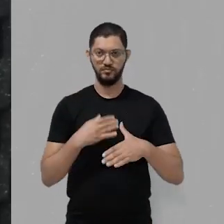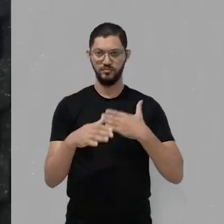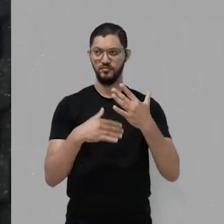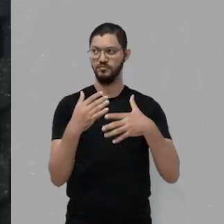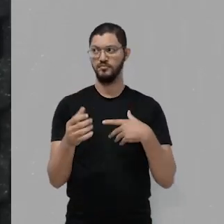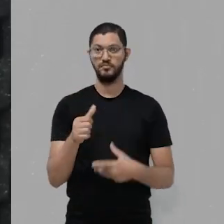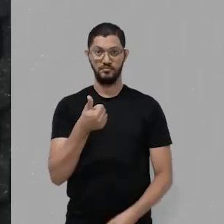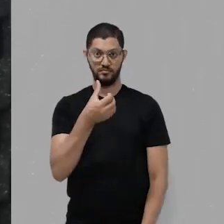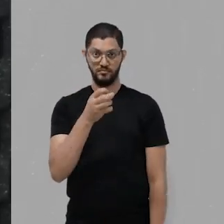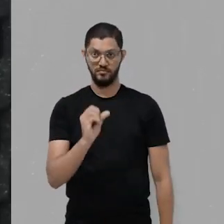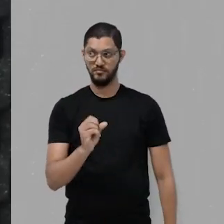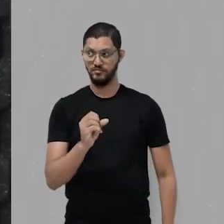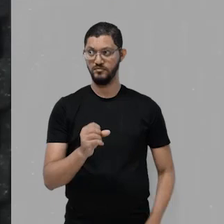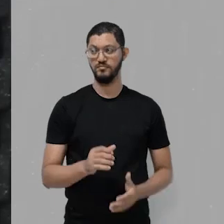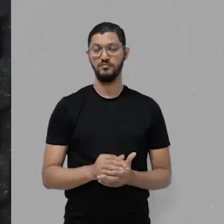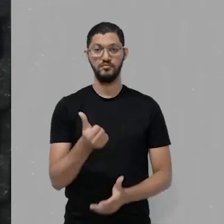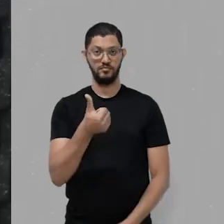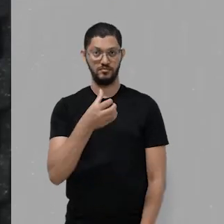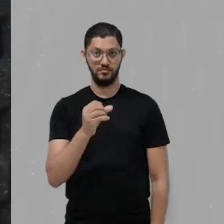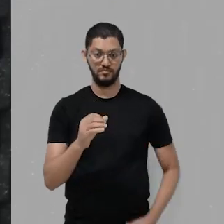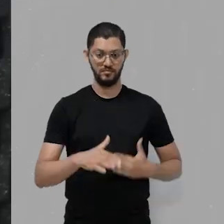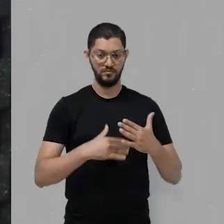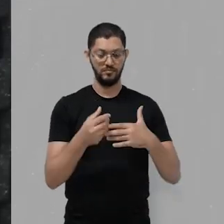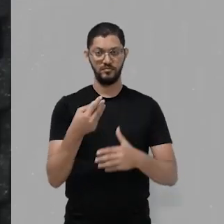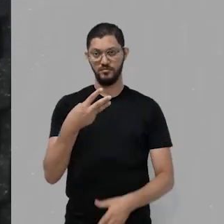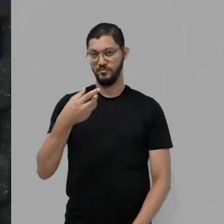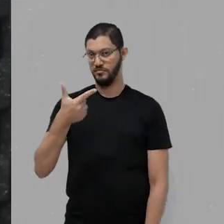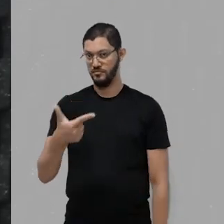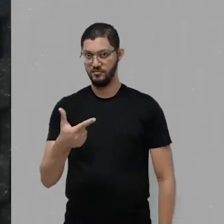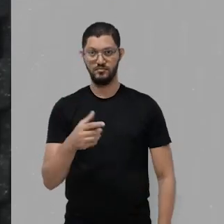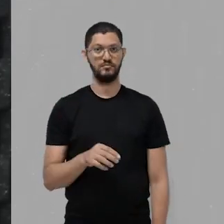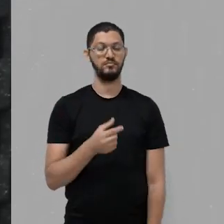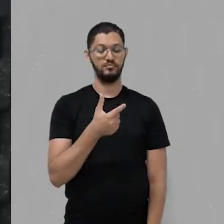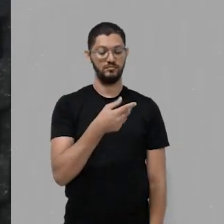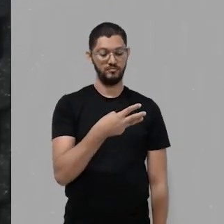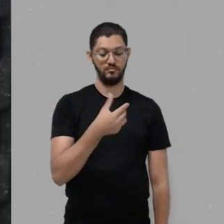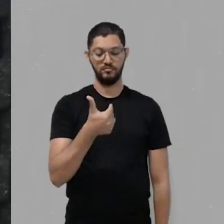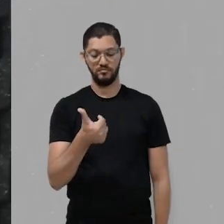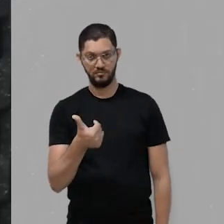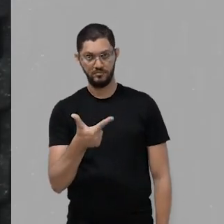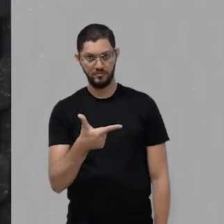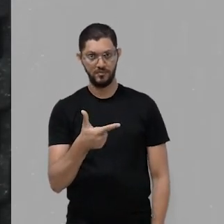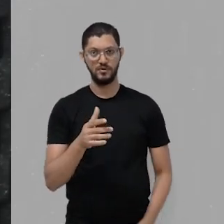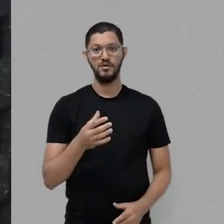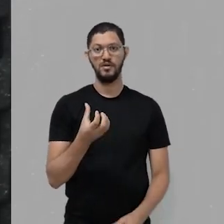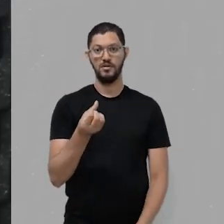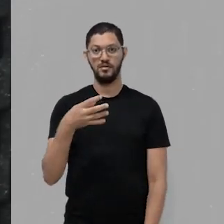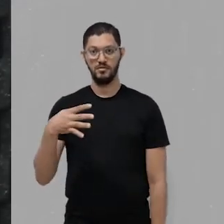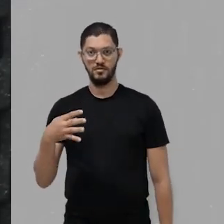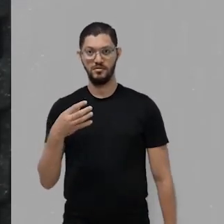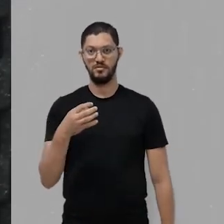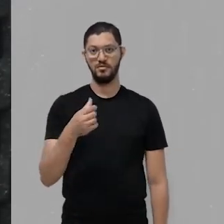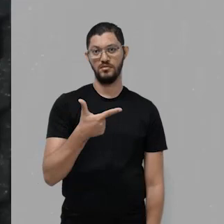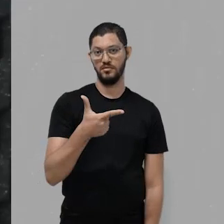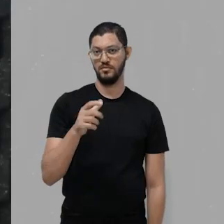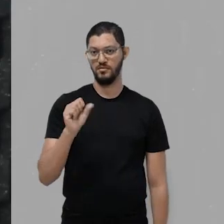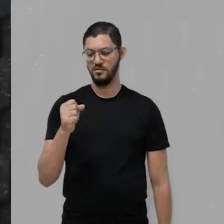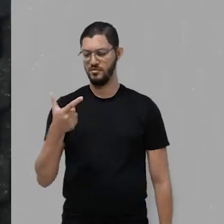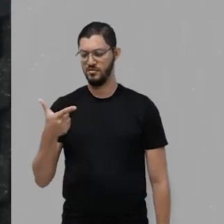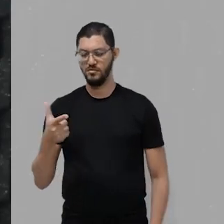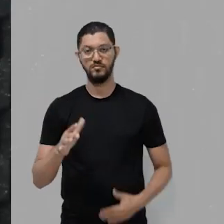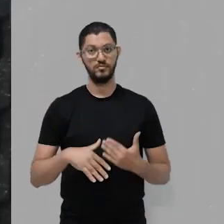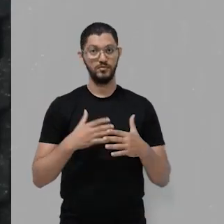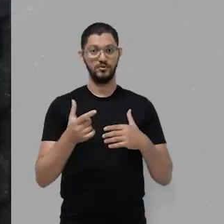multiplicam, formam 16 em 32 em 64 em 128, ou